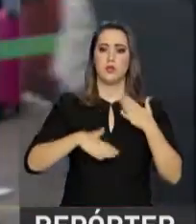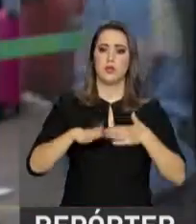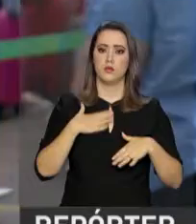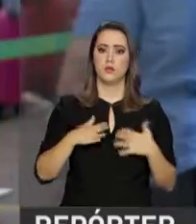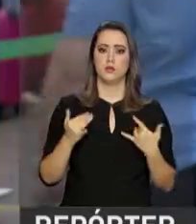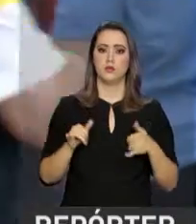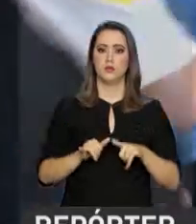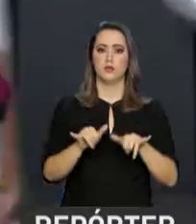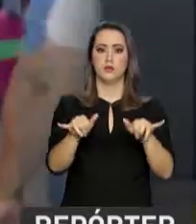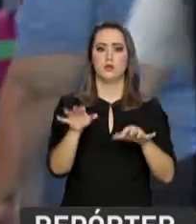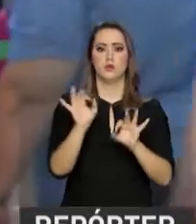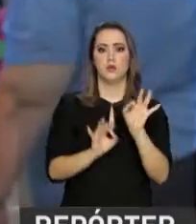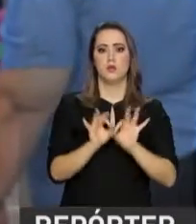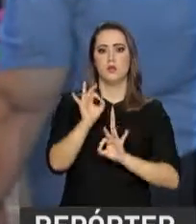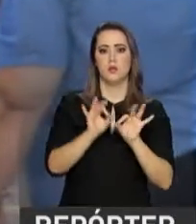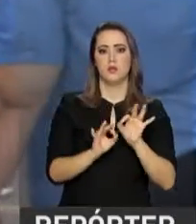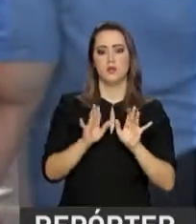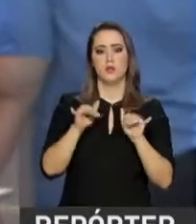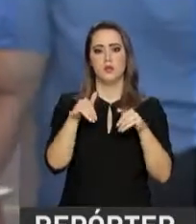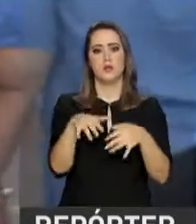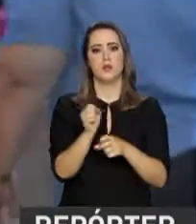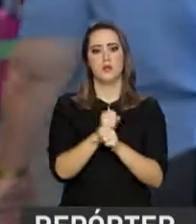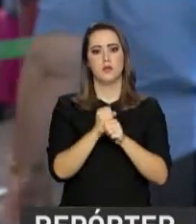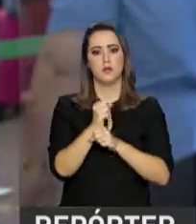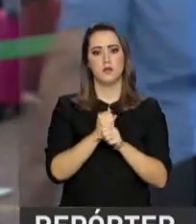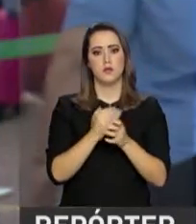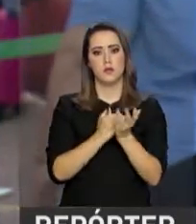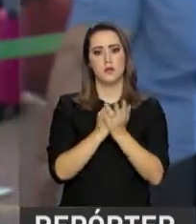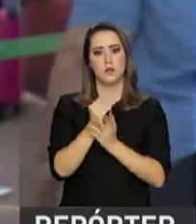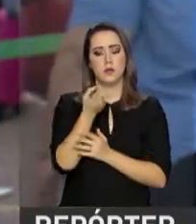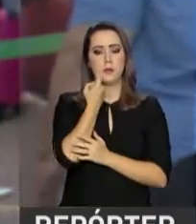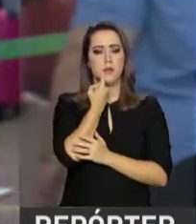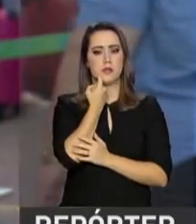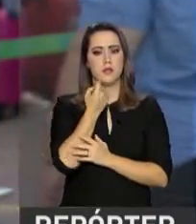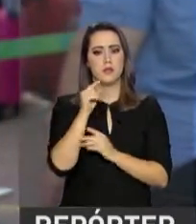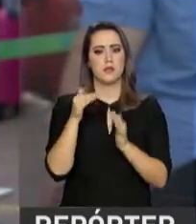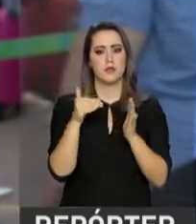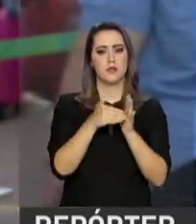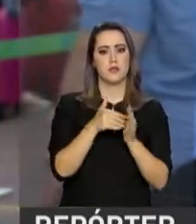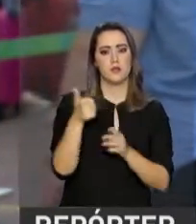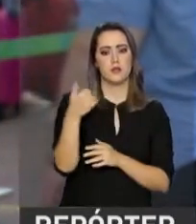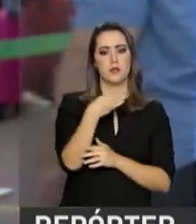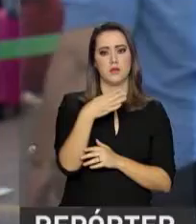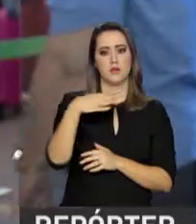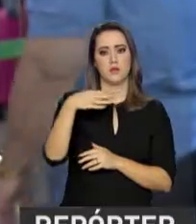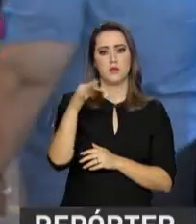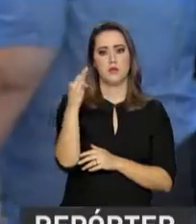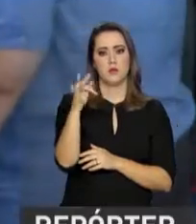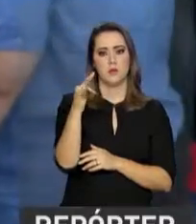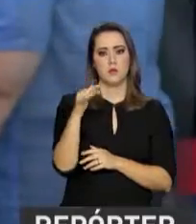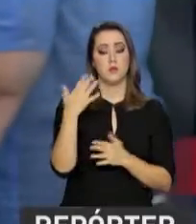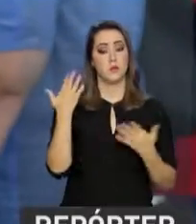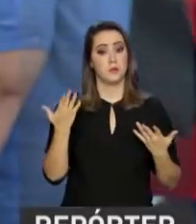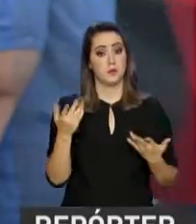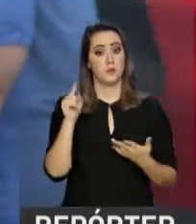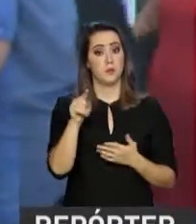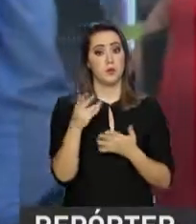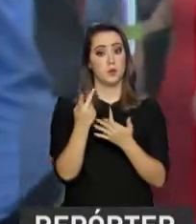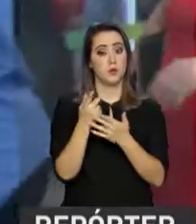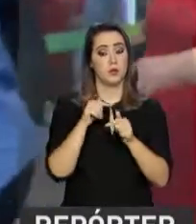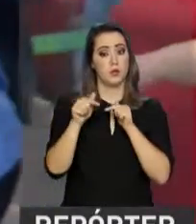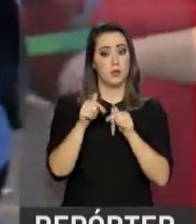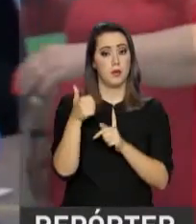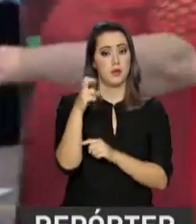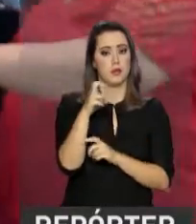de Aviação Civil organiza a Operação Fim de Ano, que começa nesta sexta-feira e vai até o dia 14 de fevereiro. A operação acontece